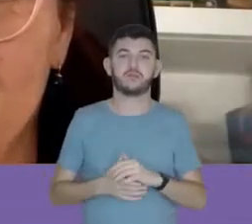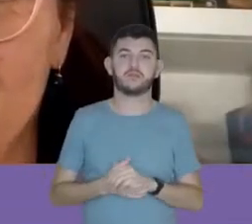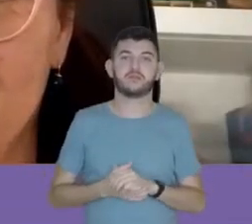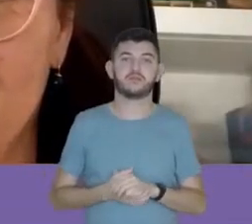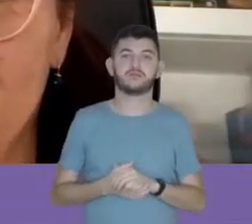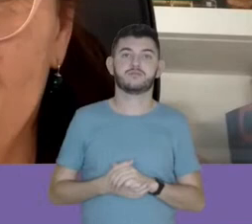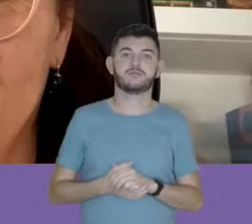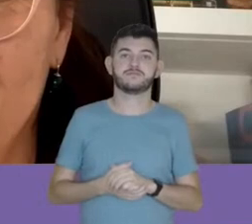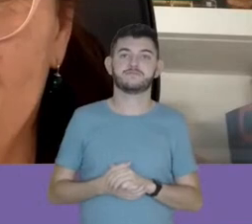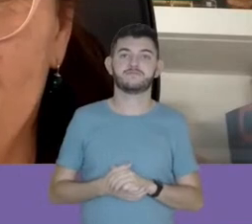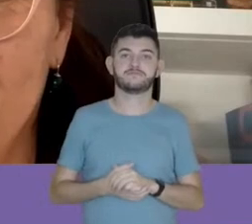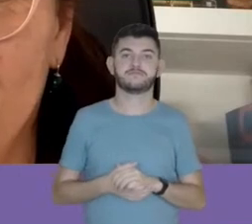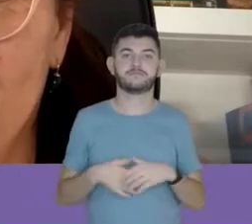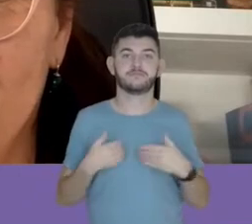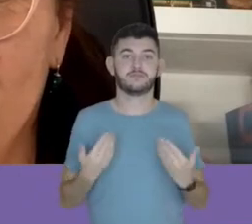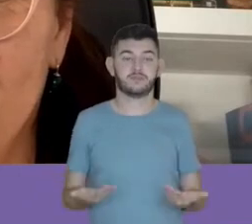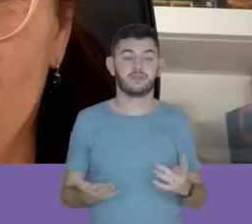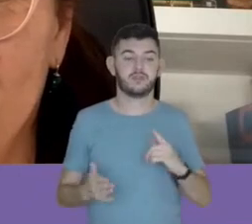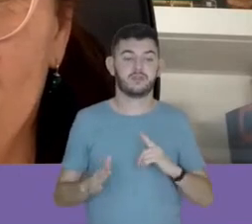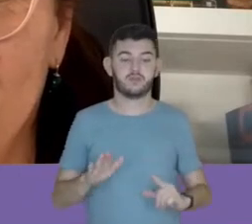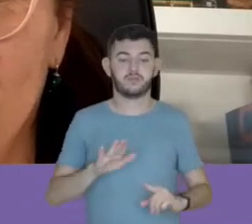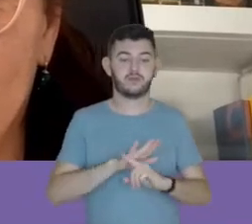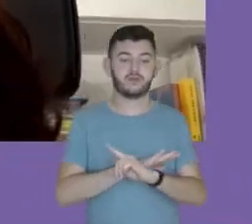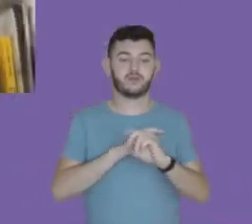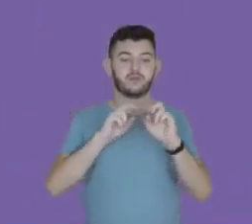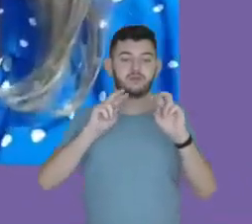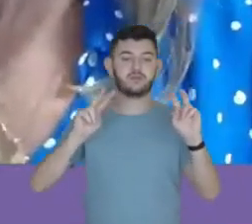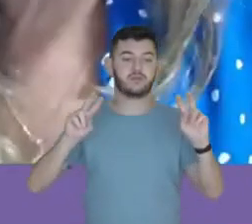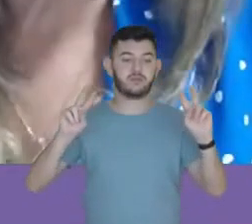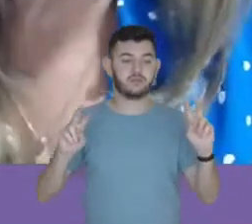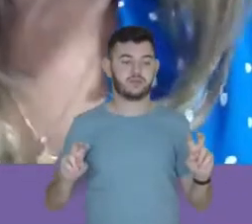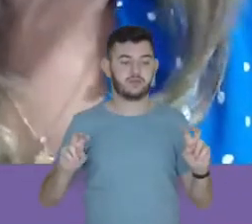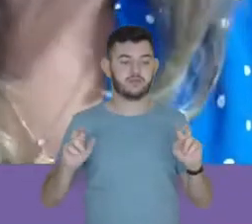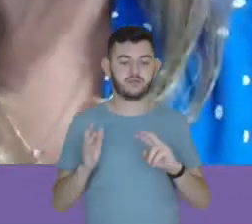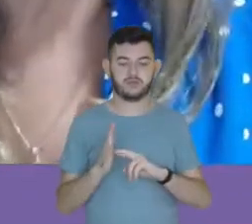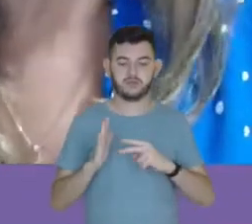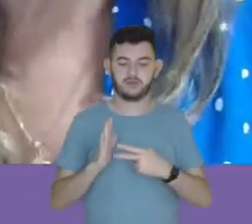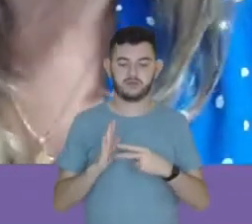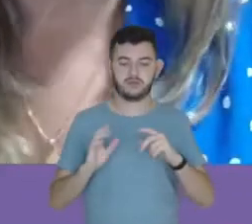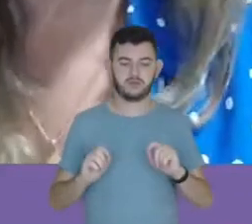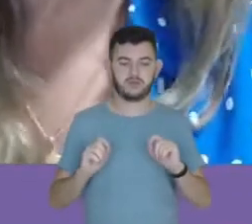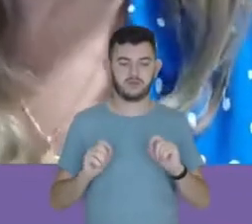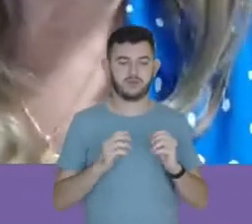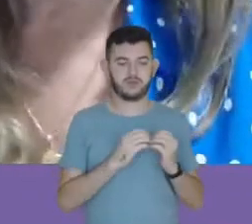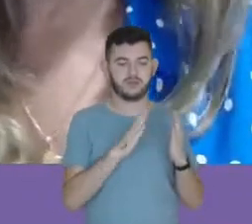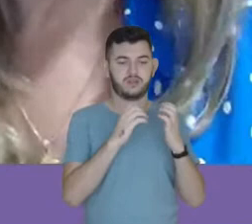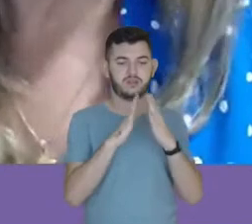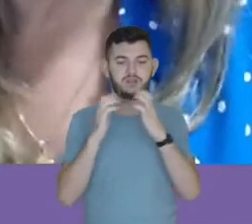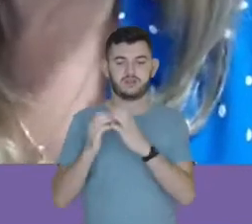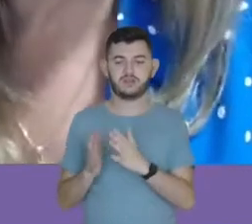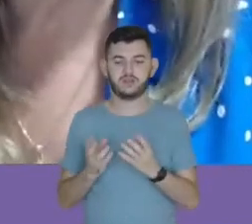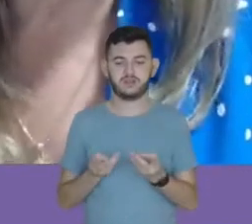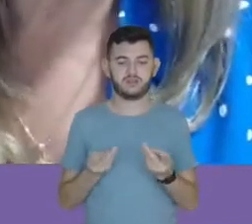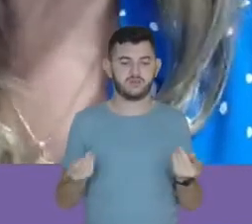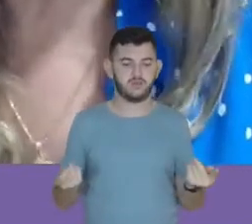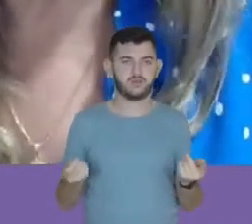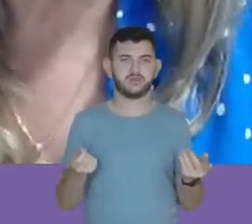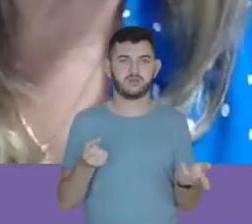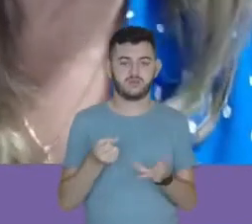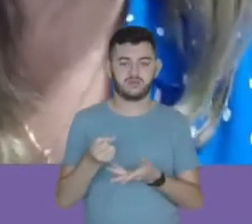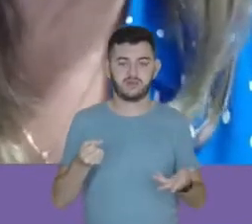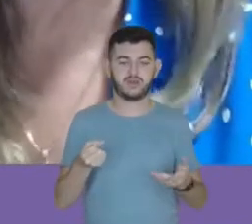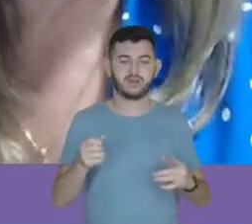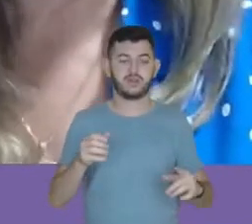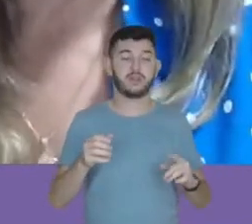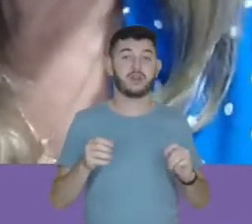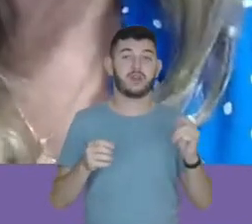Essa é uma pergunta aqui sobre a questão do que significa esse desmonte com base na conquista do